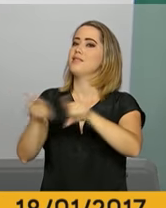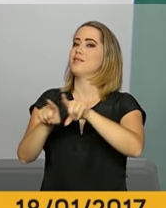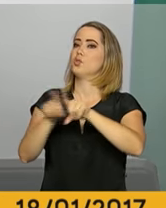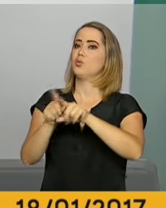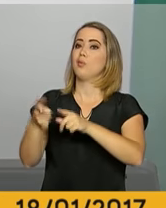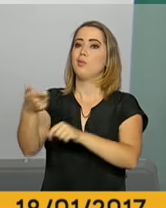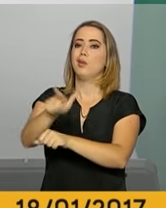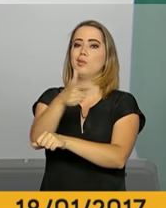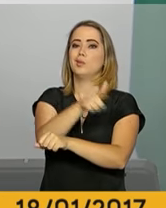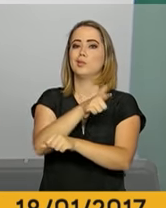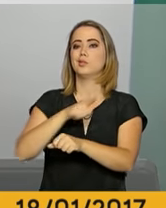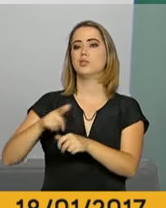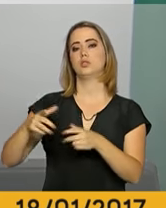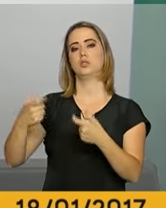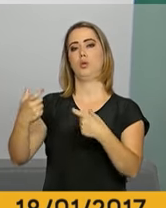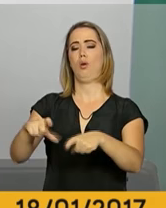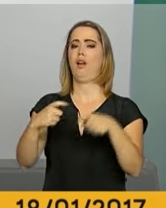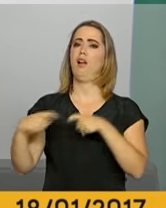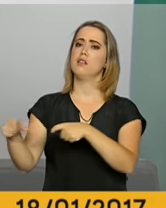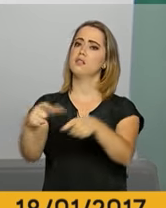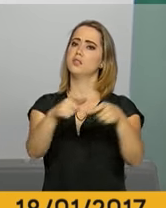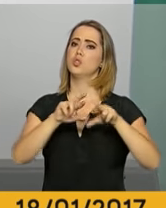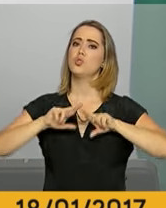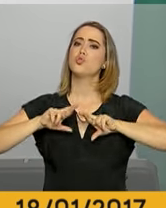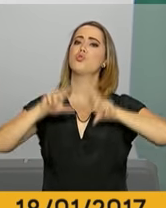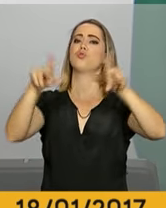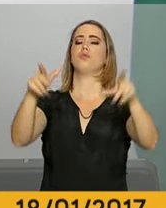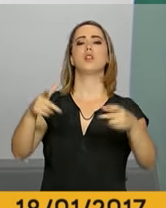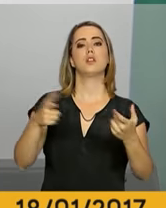repercussão externa. Eles têm, naturalmente,